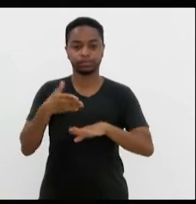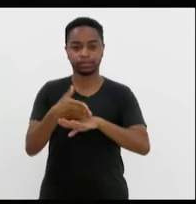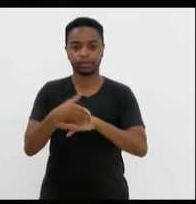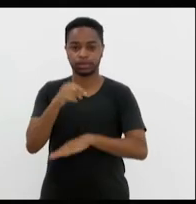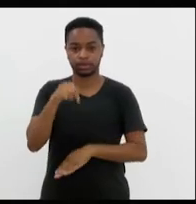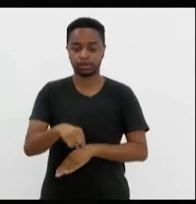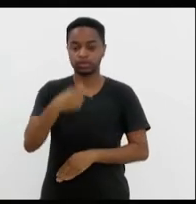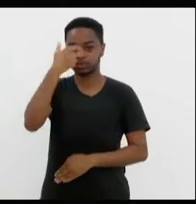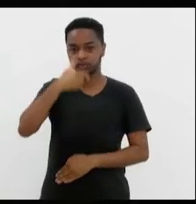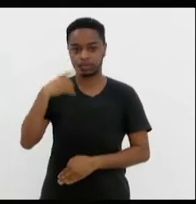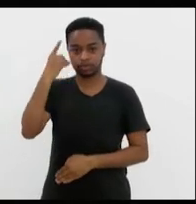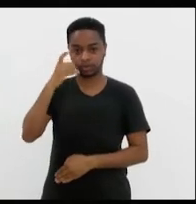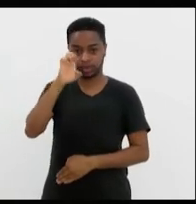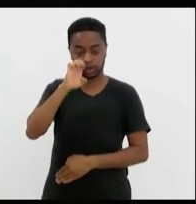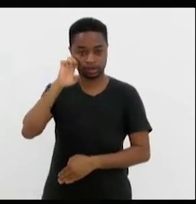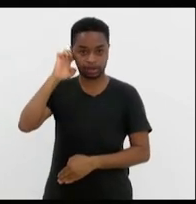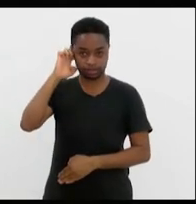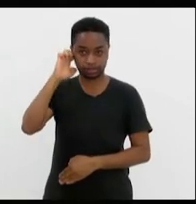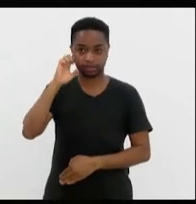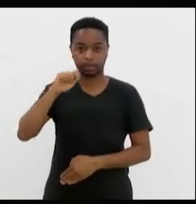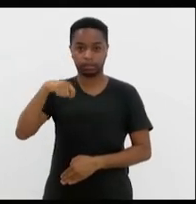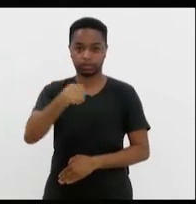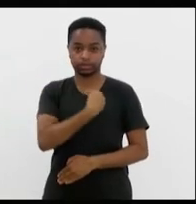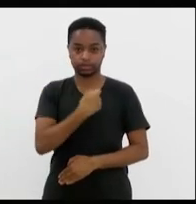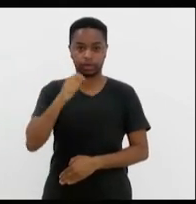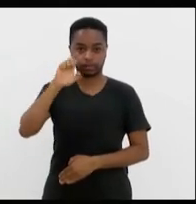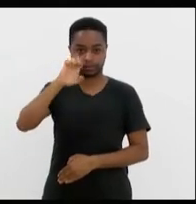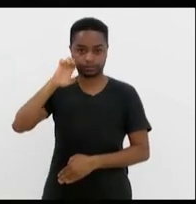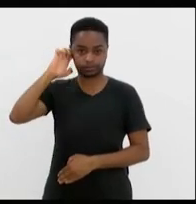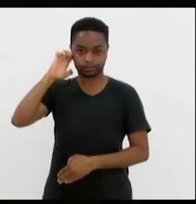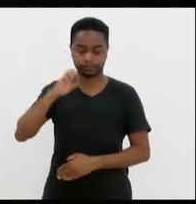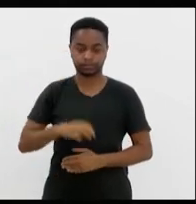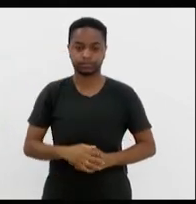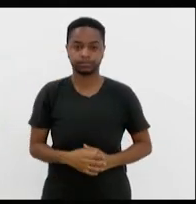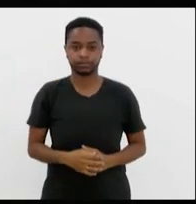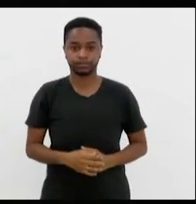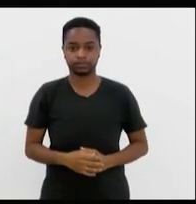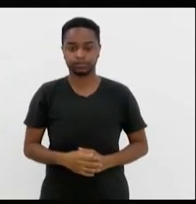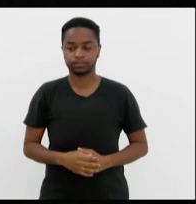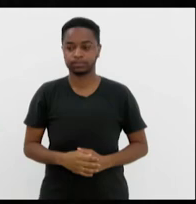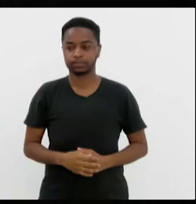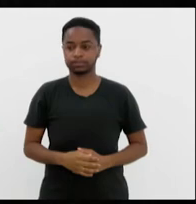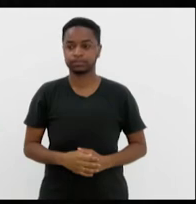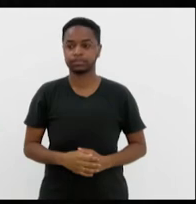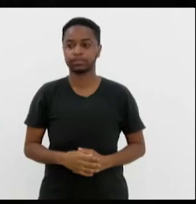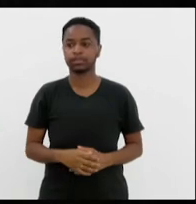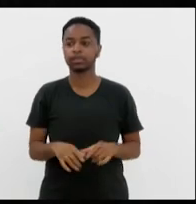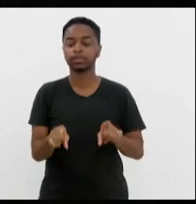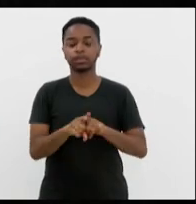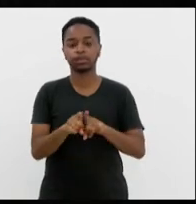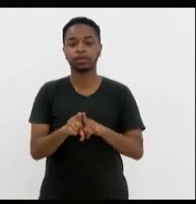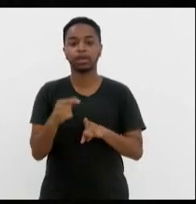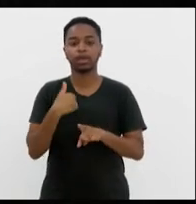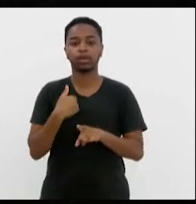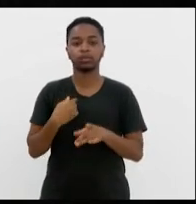deputada Élica Takimoto, o meu sinal é esse aqui. E eu venho a essa tribuna falar sobre um